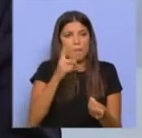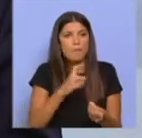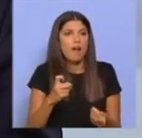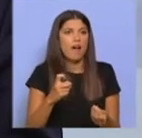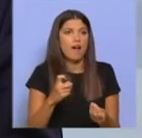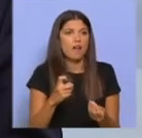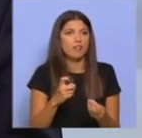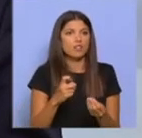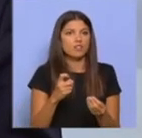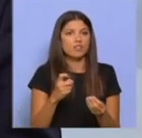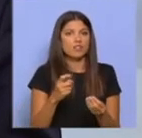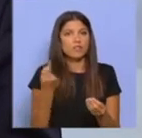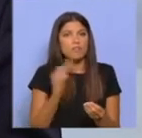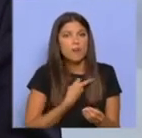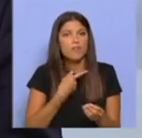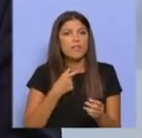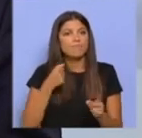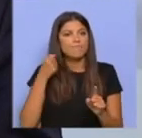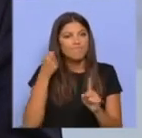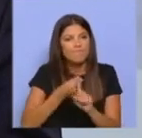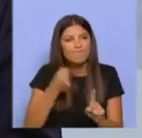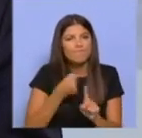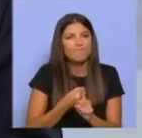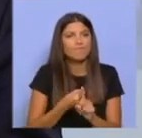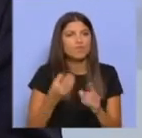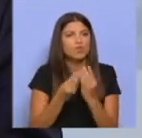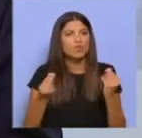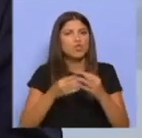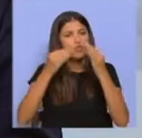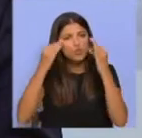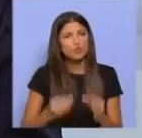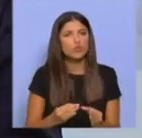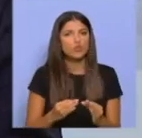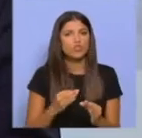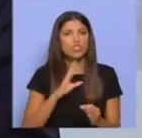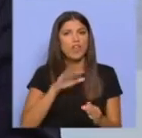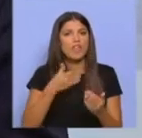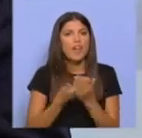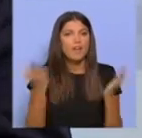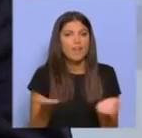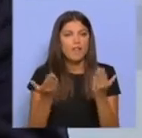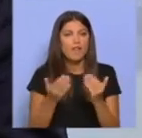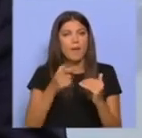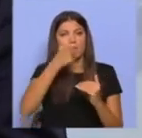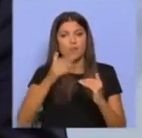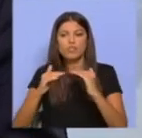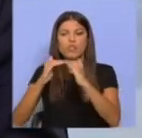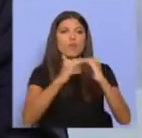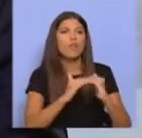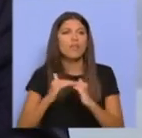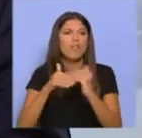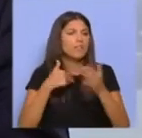que sejam justas, que promovam uma maior equidade entre todas as pessoas, independentemente da sua nacionalidade, da